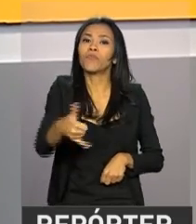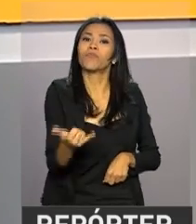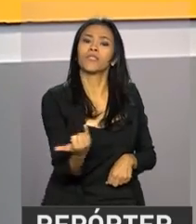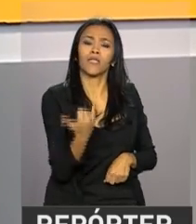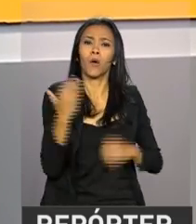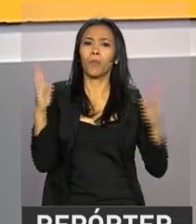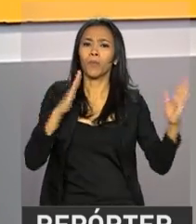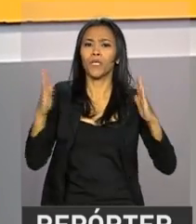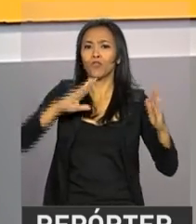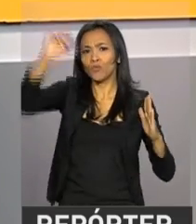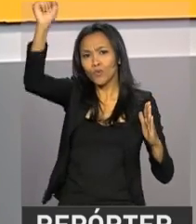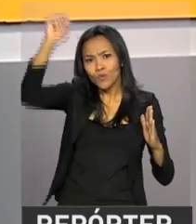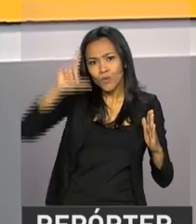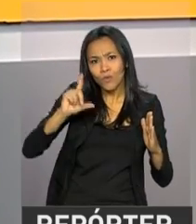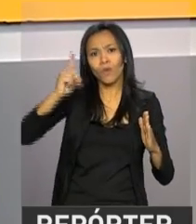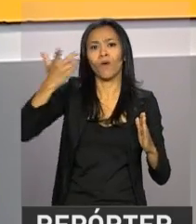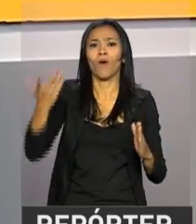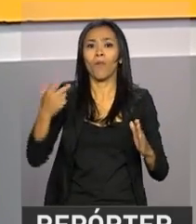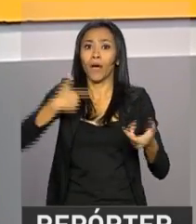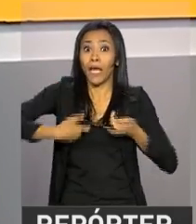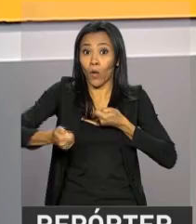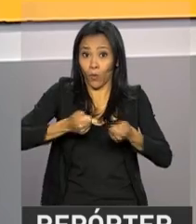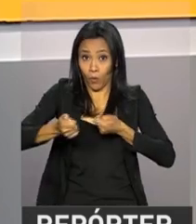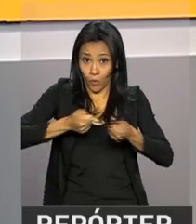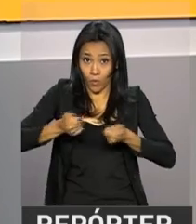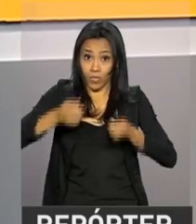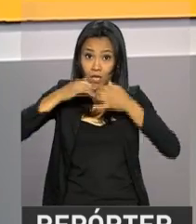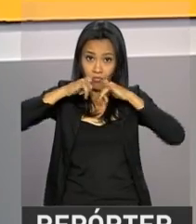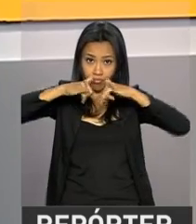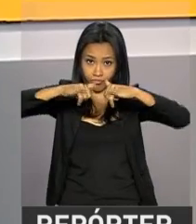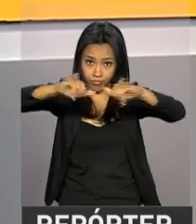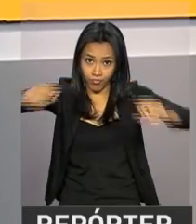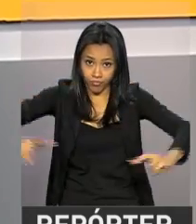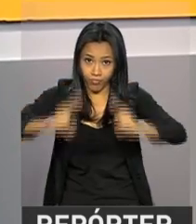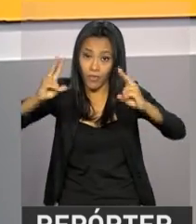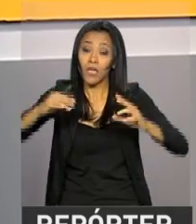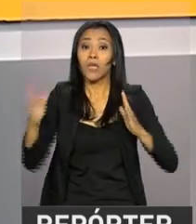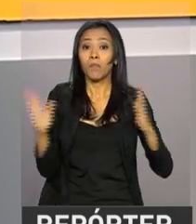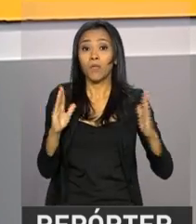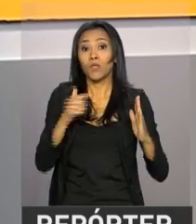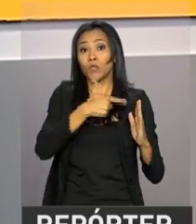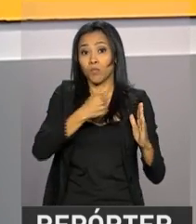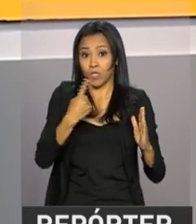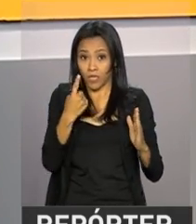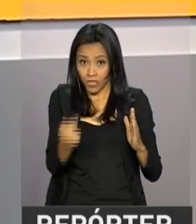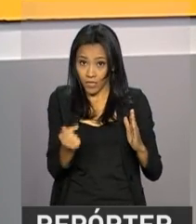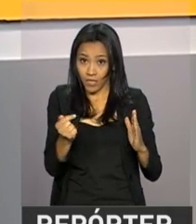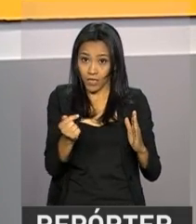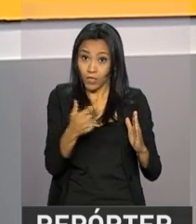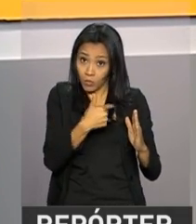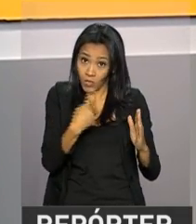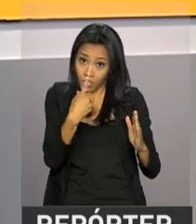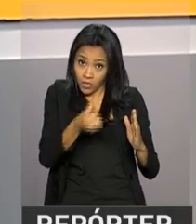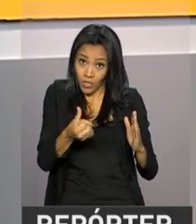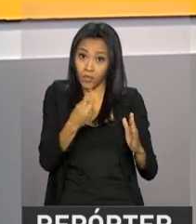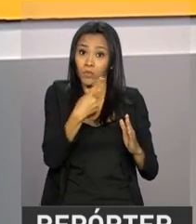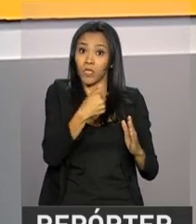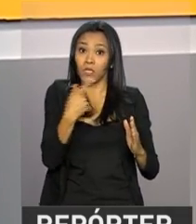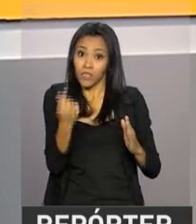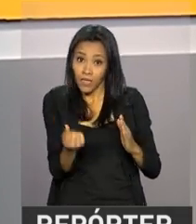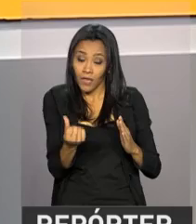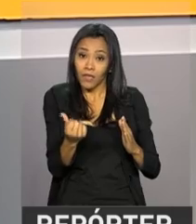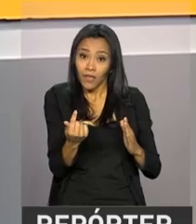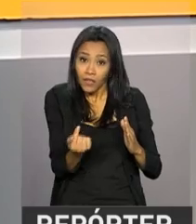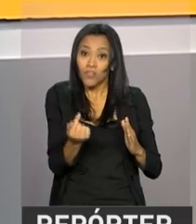período de luz solar possível para economizar energia entre 2016 e 2017 foi gerado uma economia